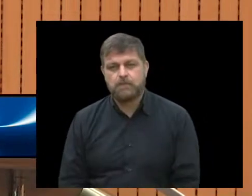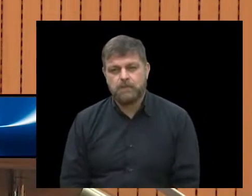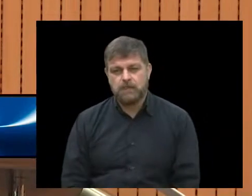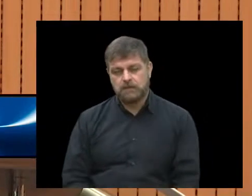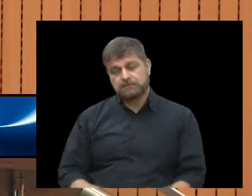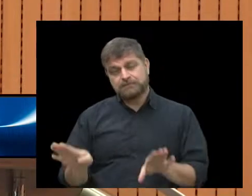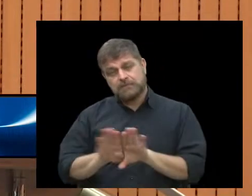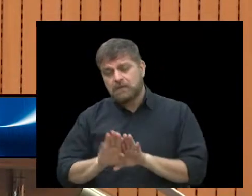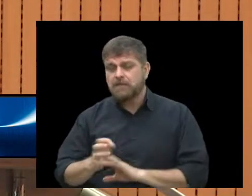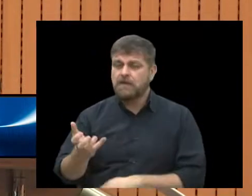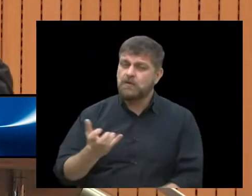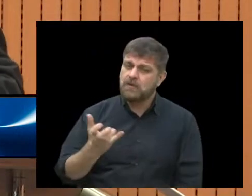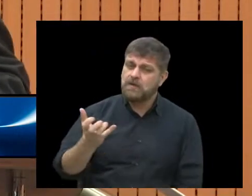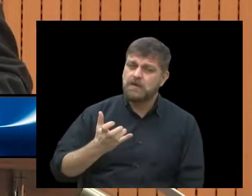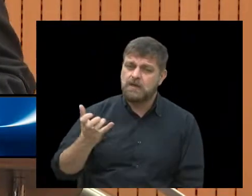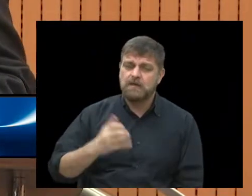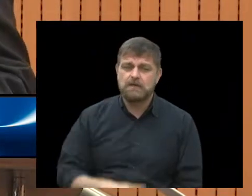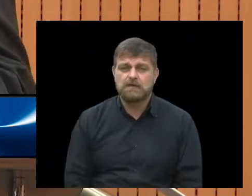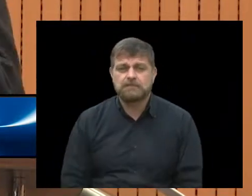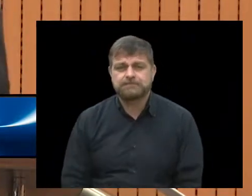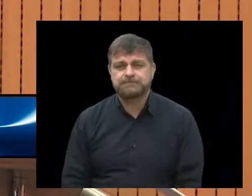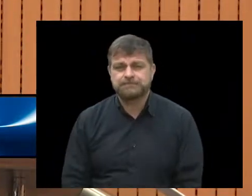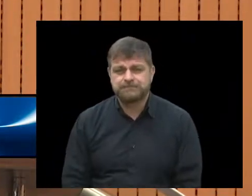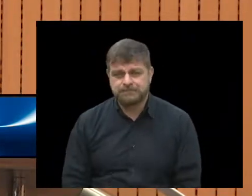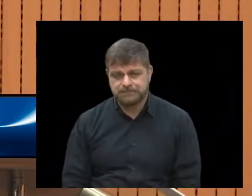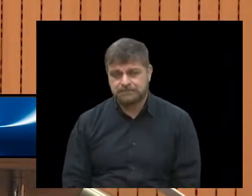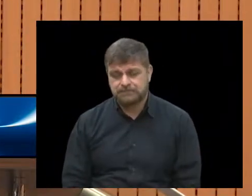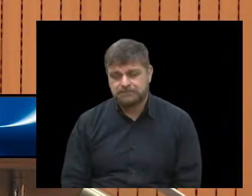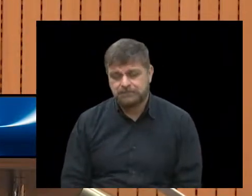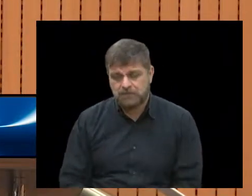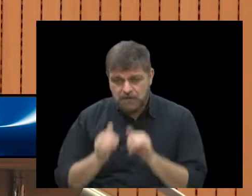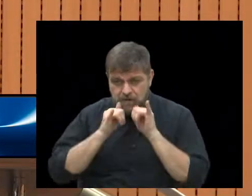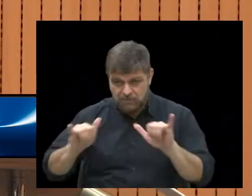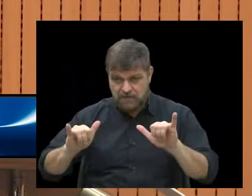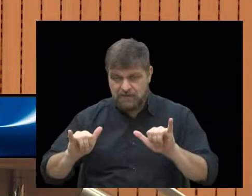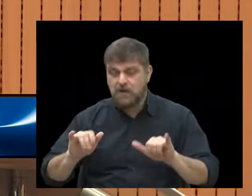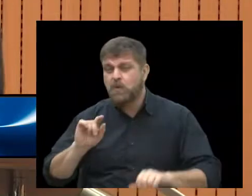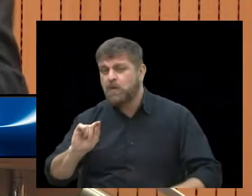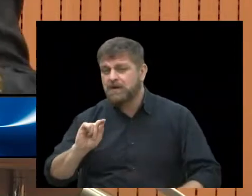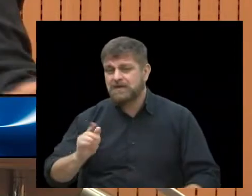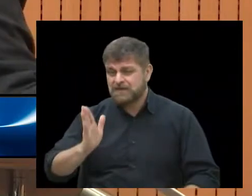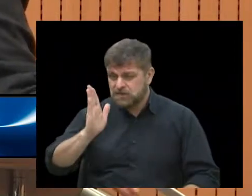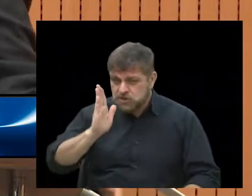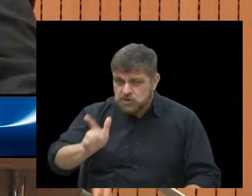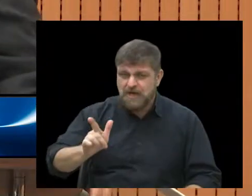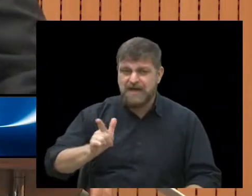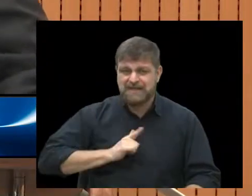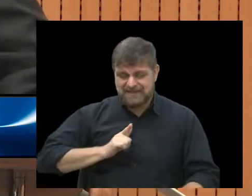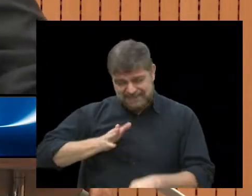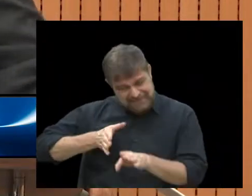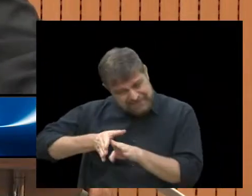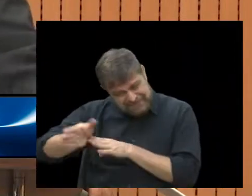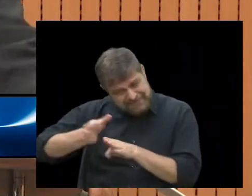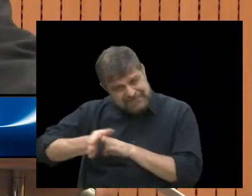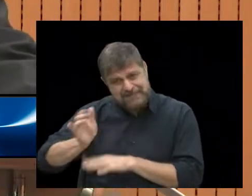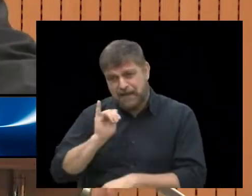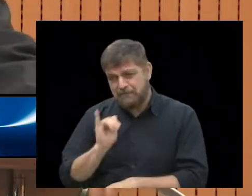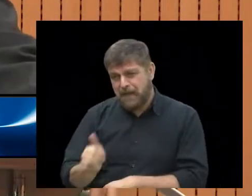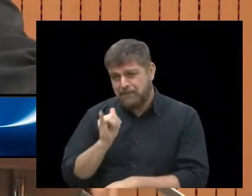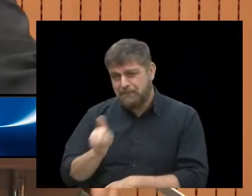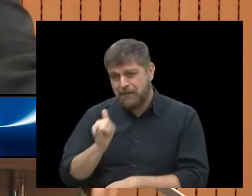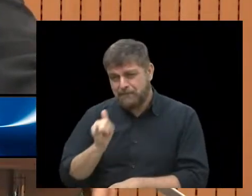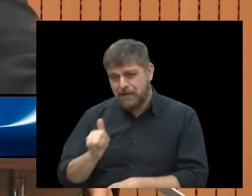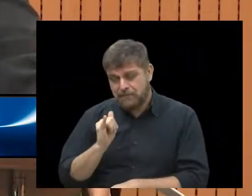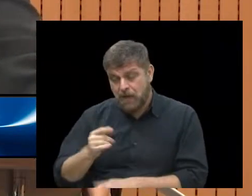Queria também falar que nós temos já alertado aqui na tribuna dessa casa por um problema